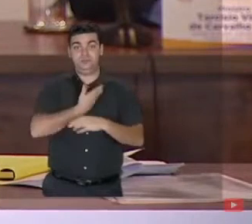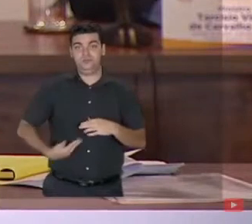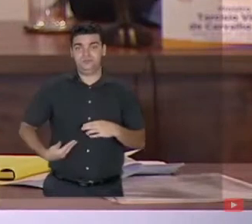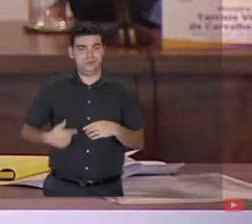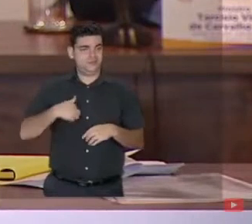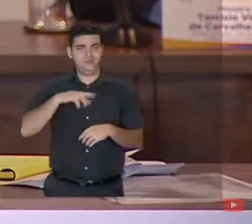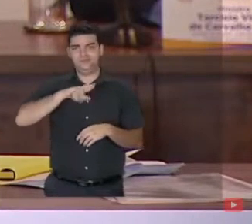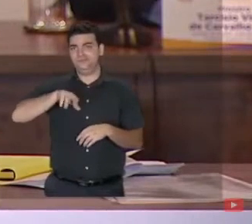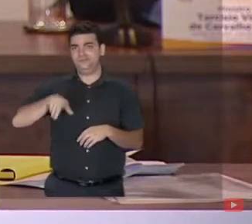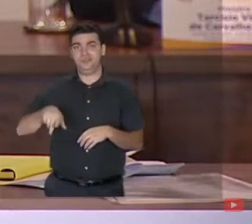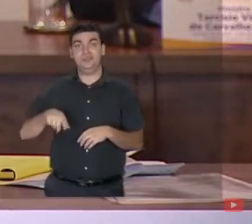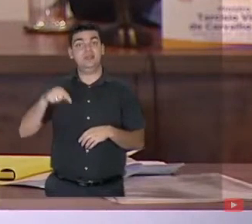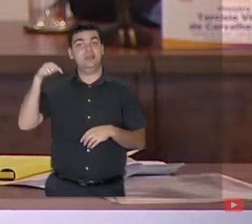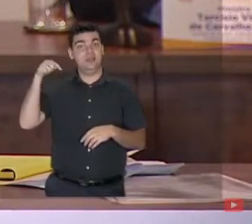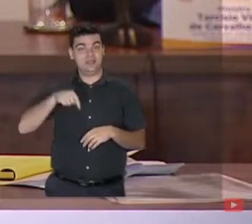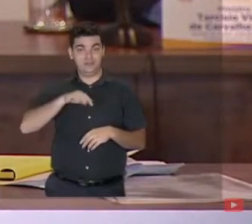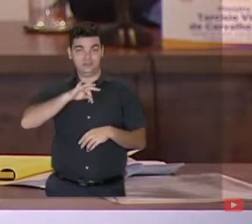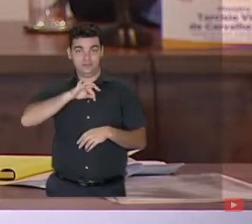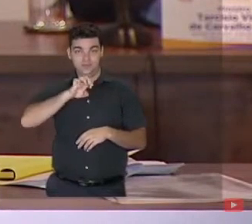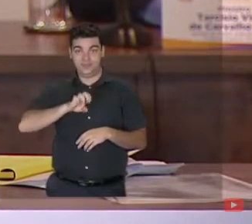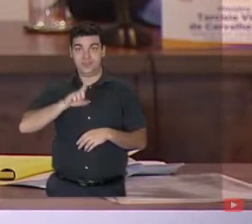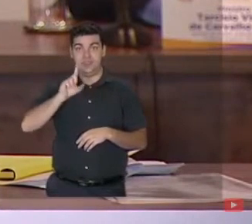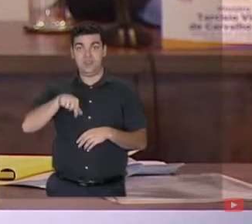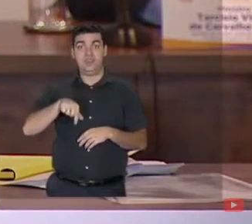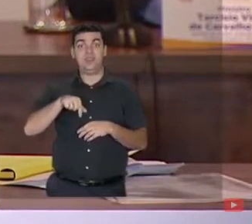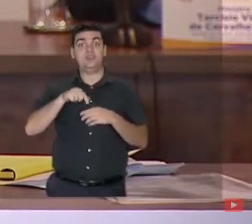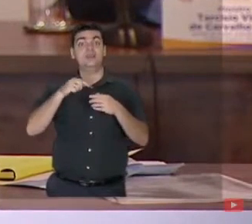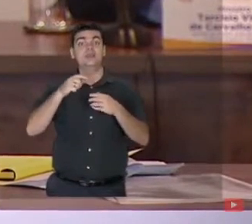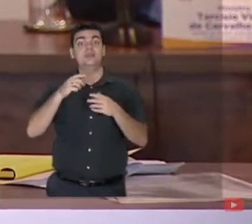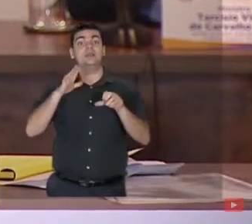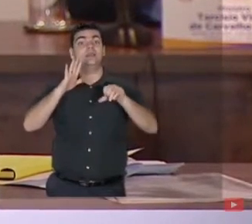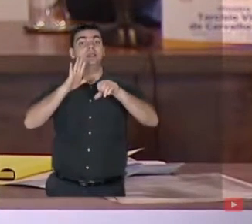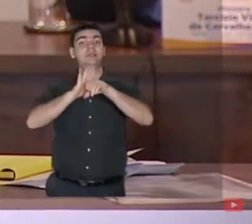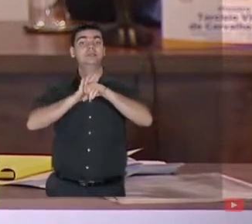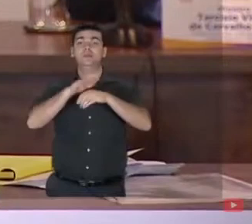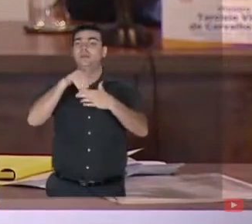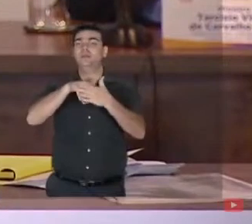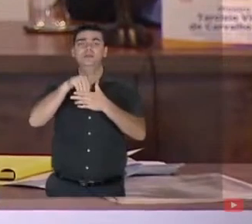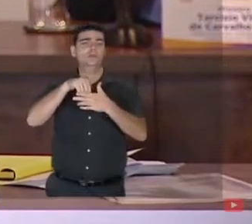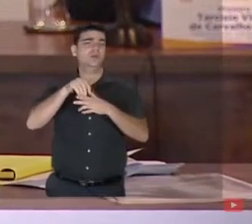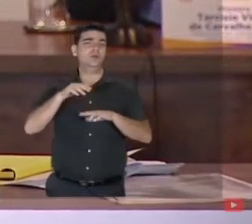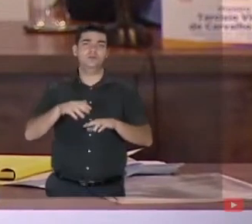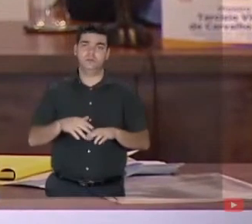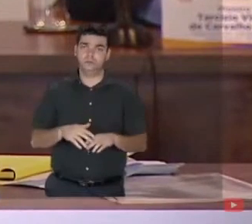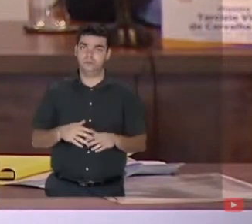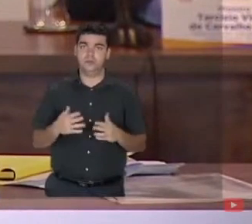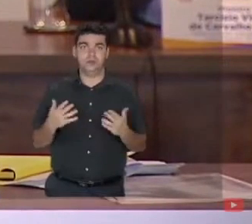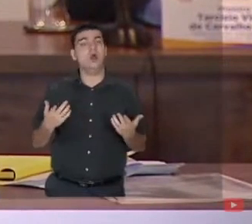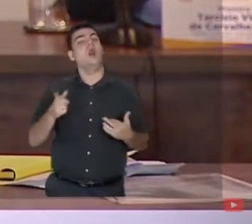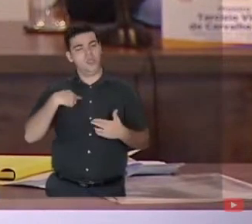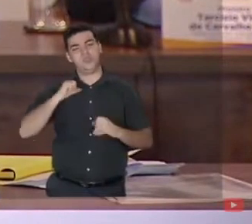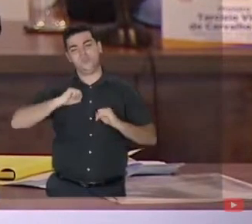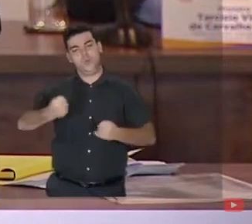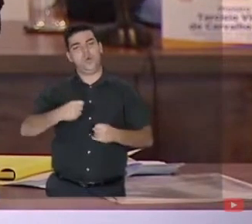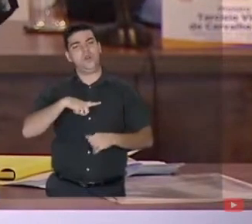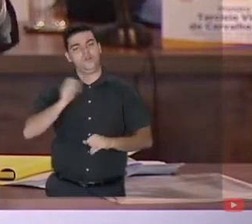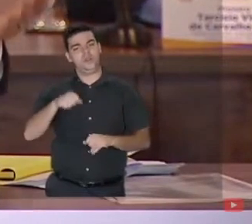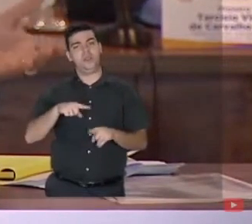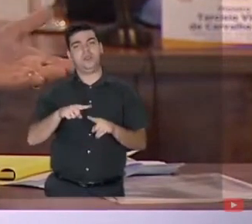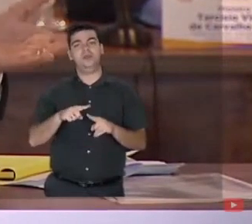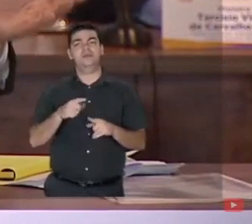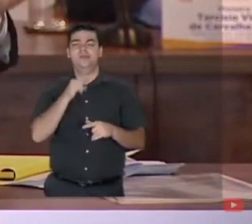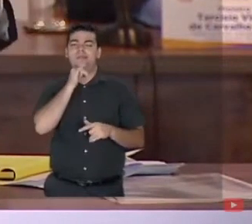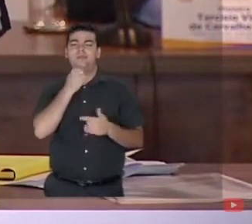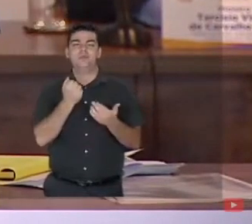pública. O TSE enfrenta os crimes eleitorais. Os crimes eleitorais típicos são compra